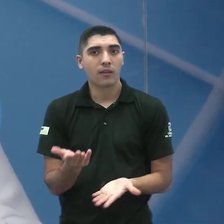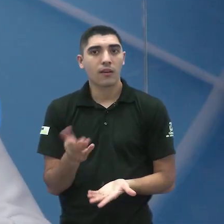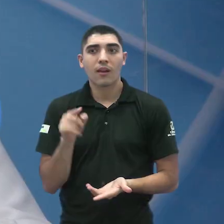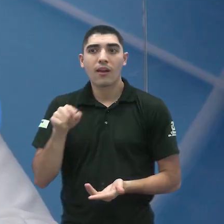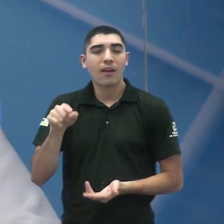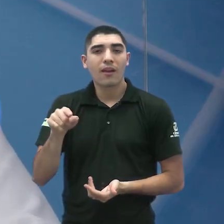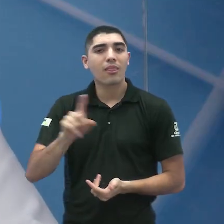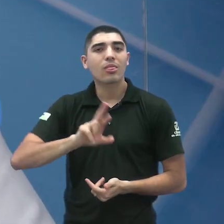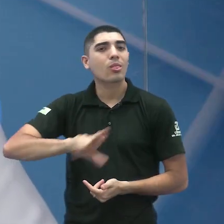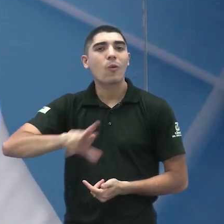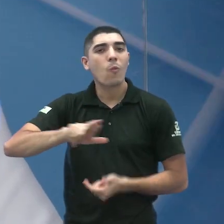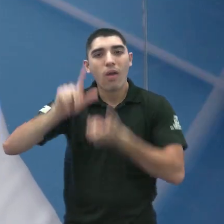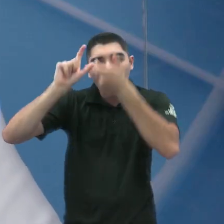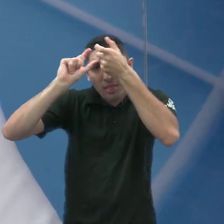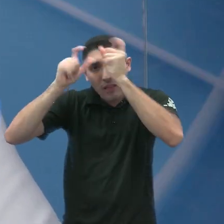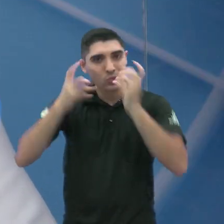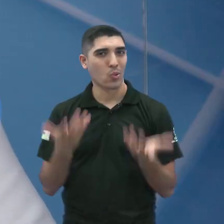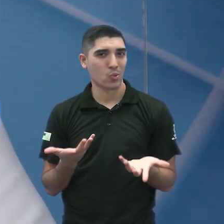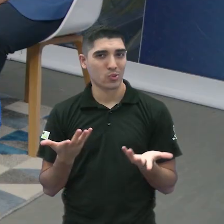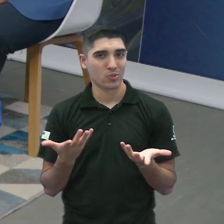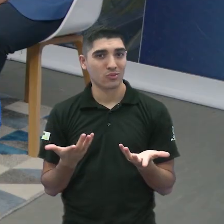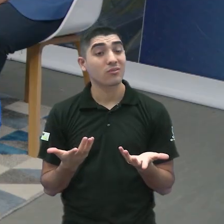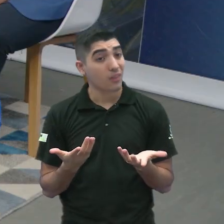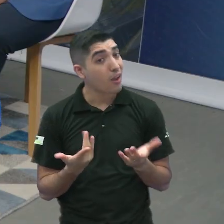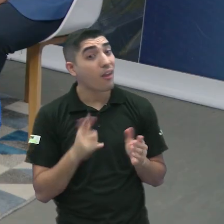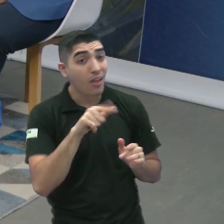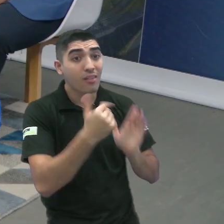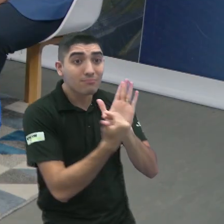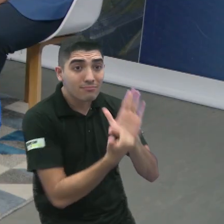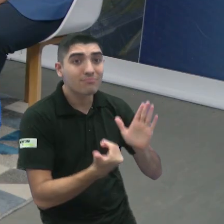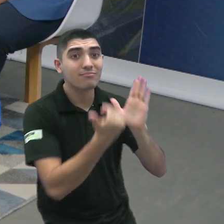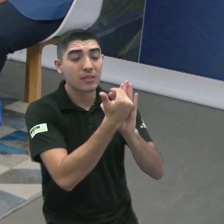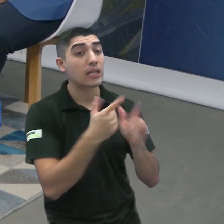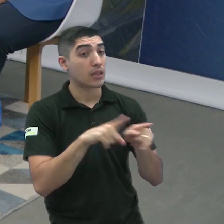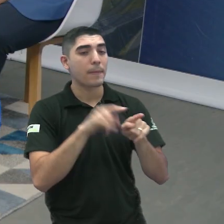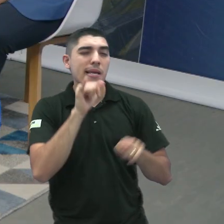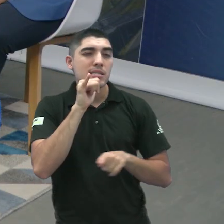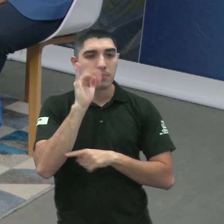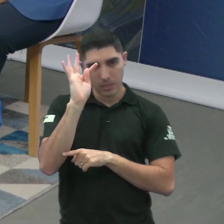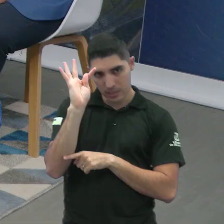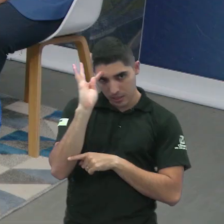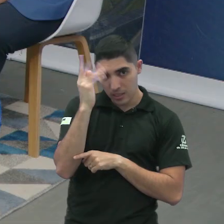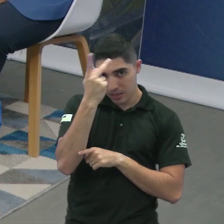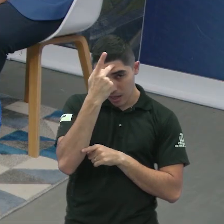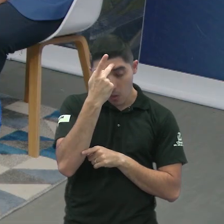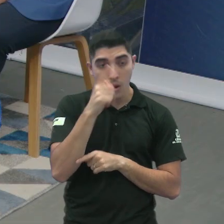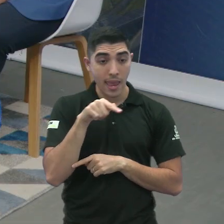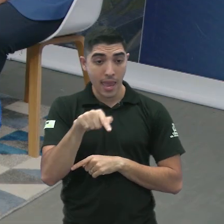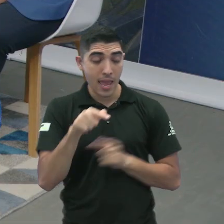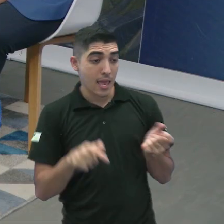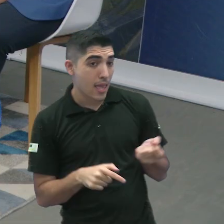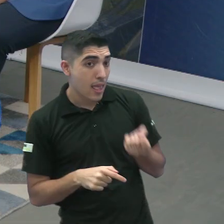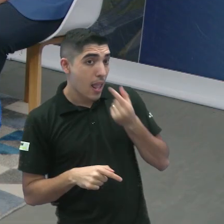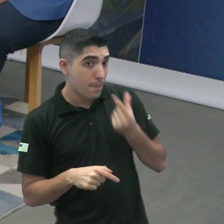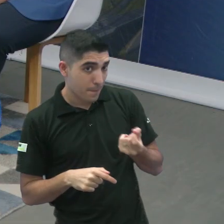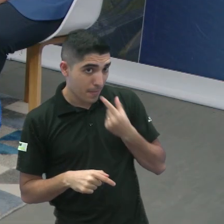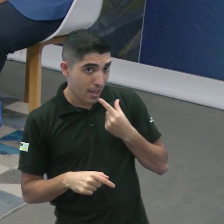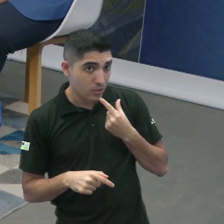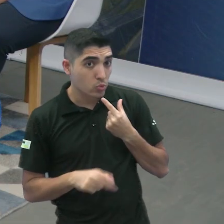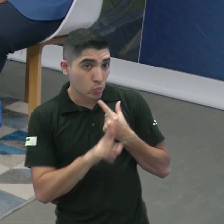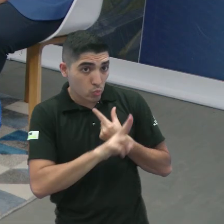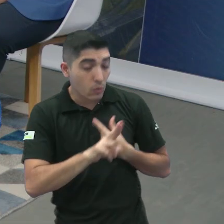transtorno, né? Tem muitas outras coisas que podem estar acontecendo. É muito maior. E no caso do TDAH particularmente, as medicações em uso